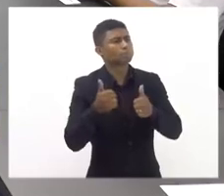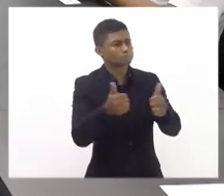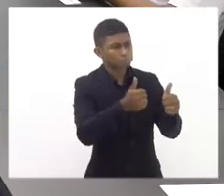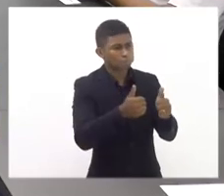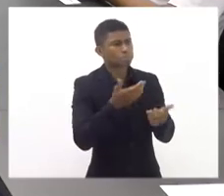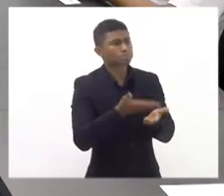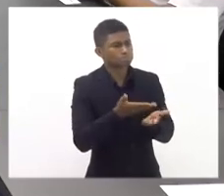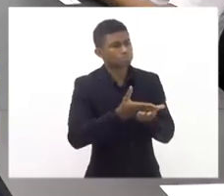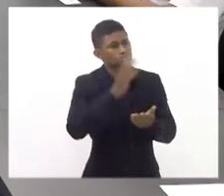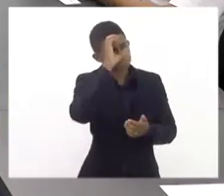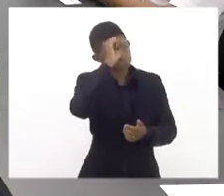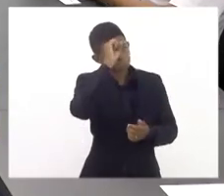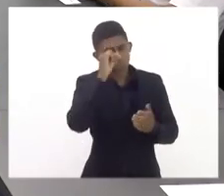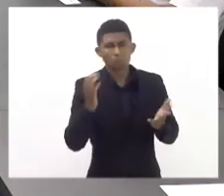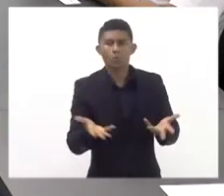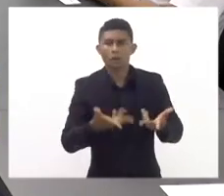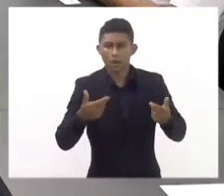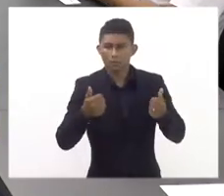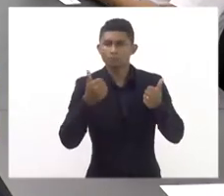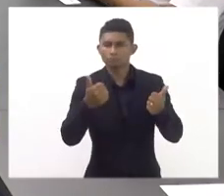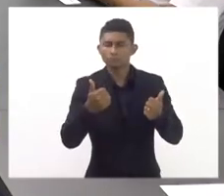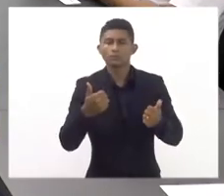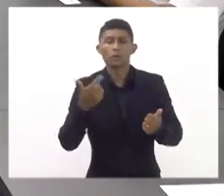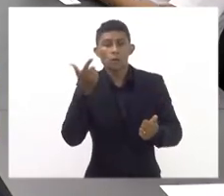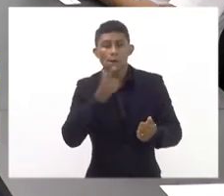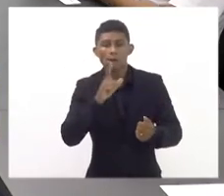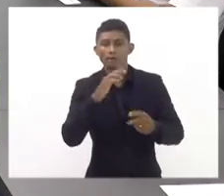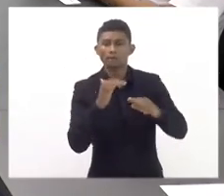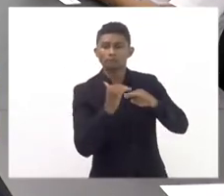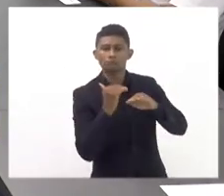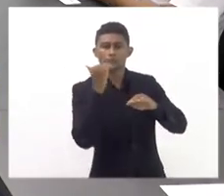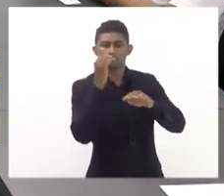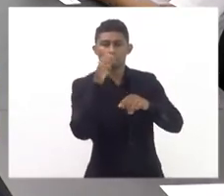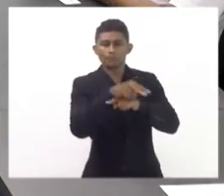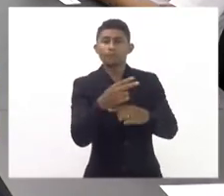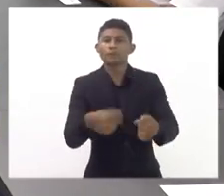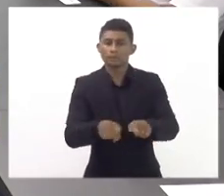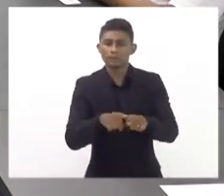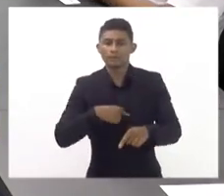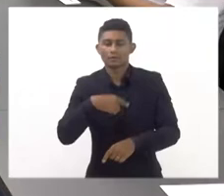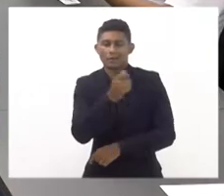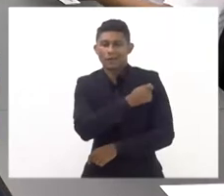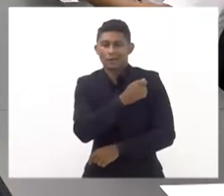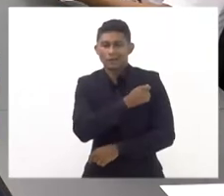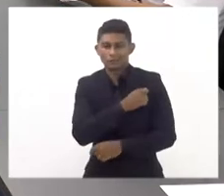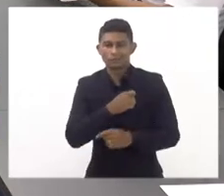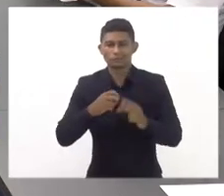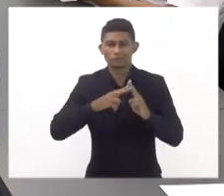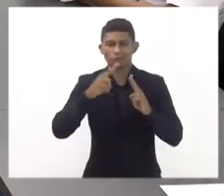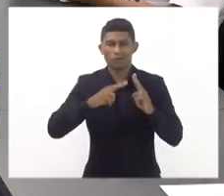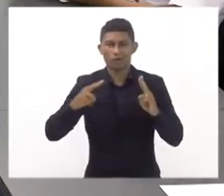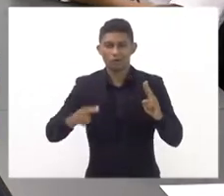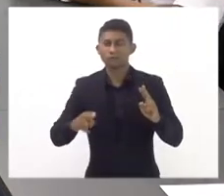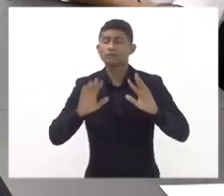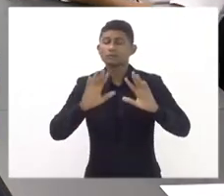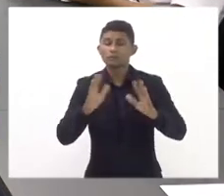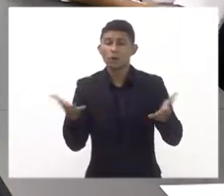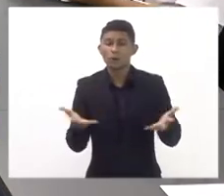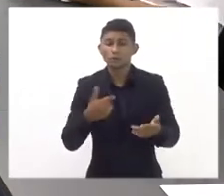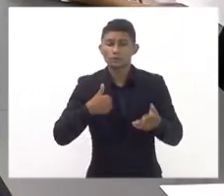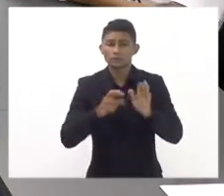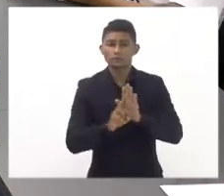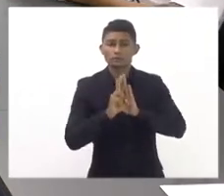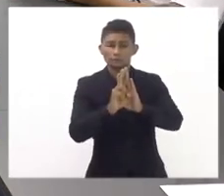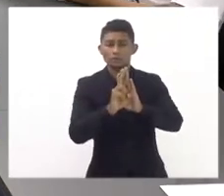pública de qualidade me possibilitou o ingresso no ensino superior. Sou aluna também da UERJ. Enfim, mas hoje eu estou representando a Martins